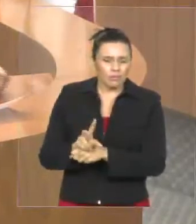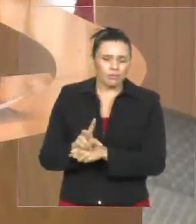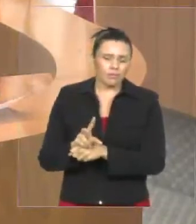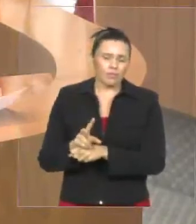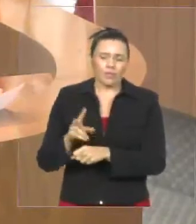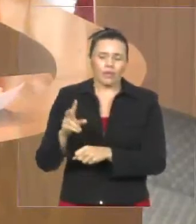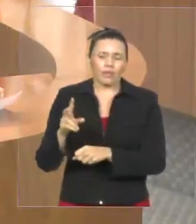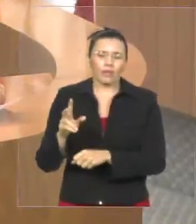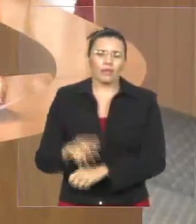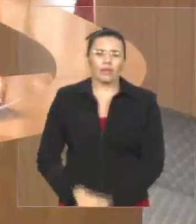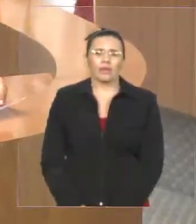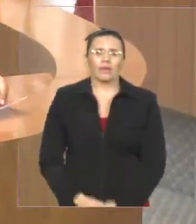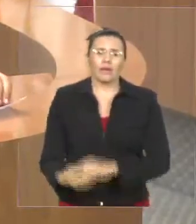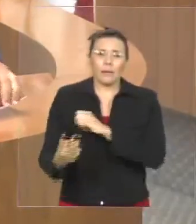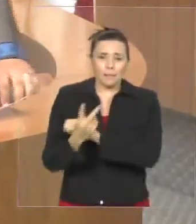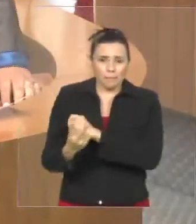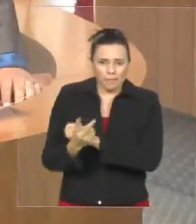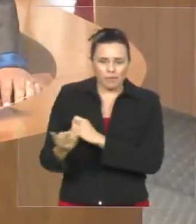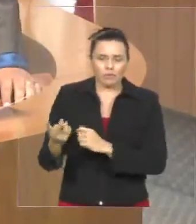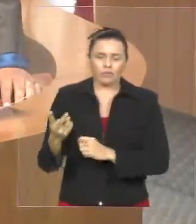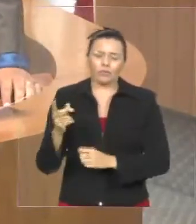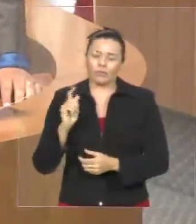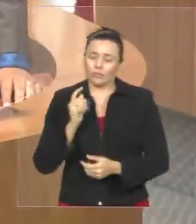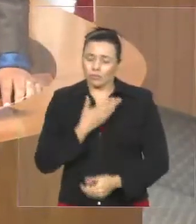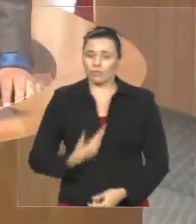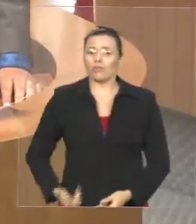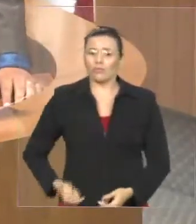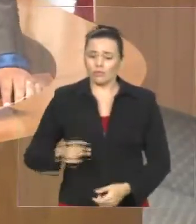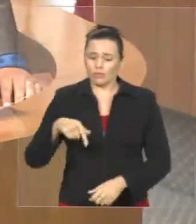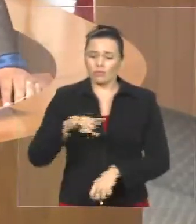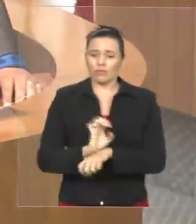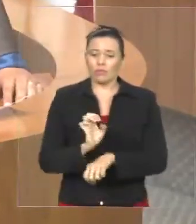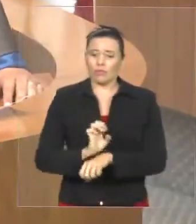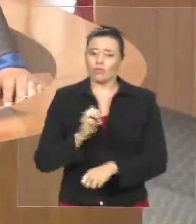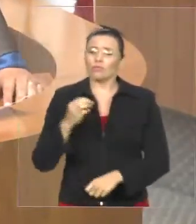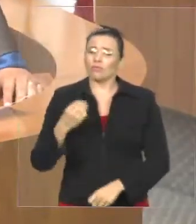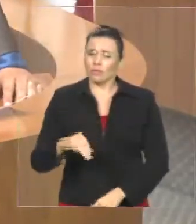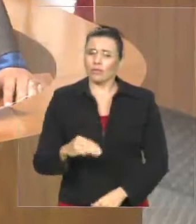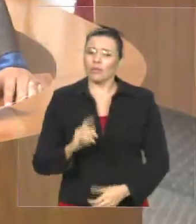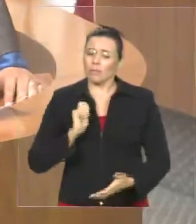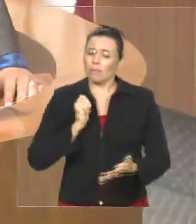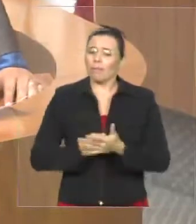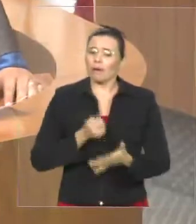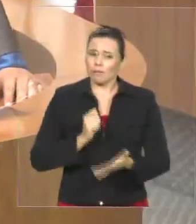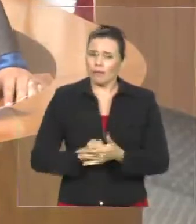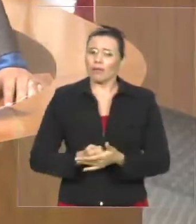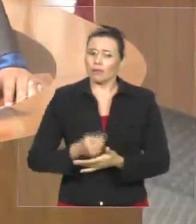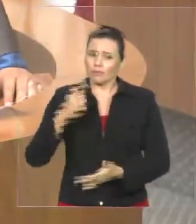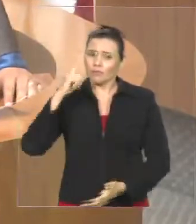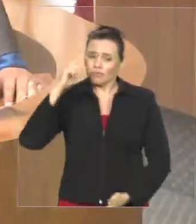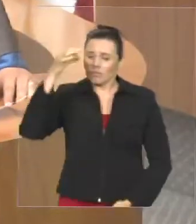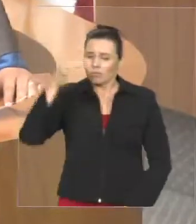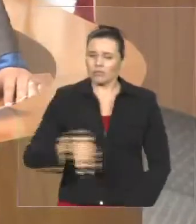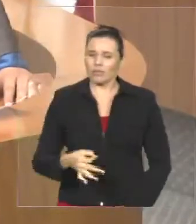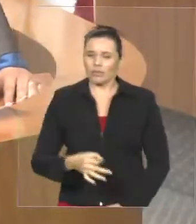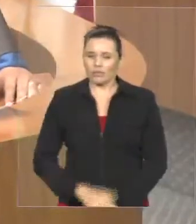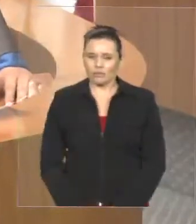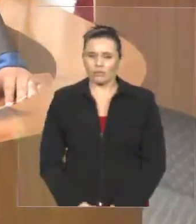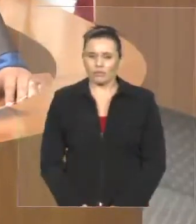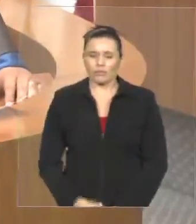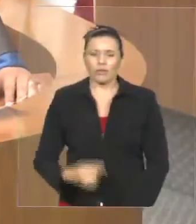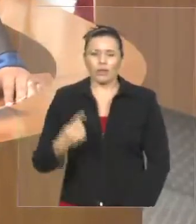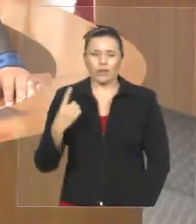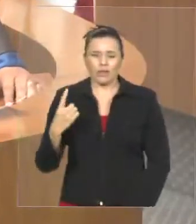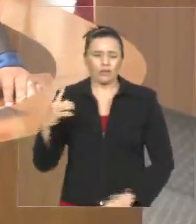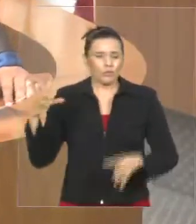tem sido destacado como bom pagador, esses empréstimos somam mais de 1 bilhão e 600 milhões ao longo